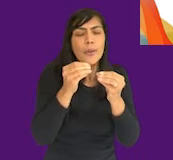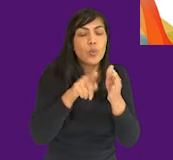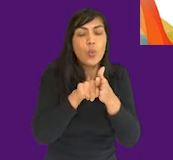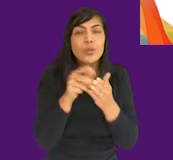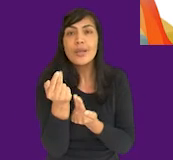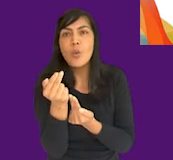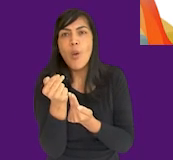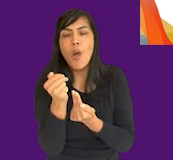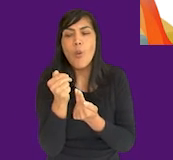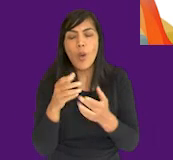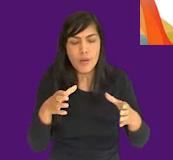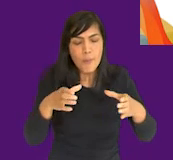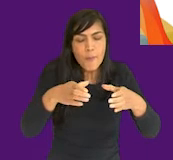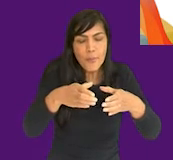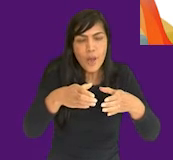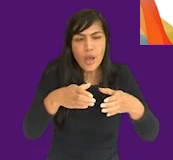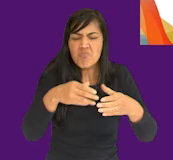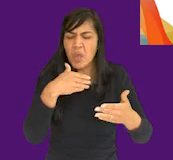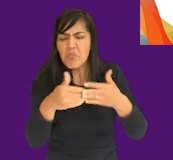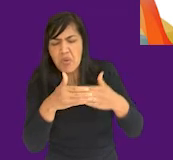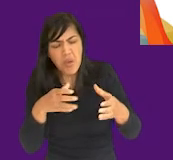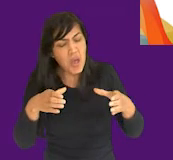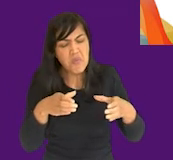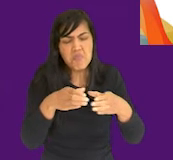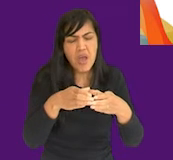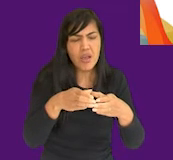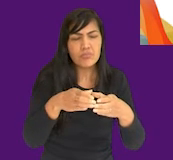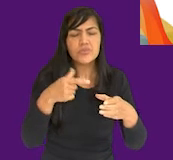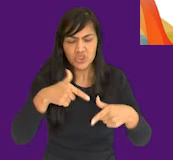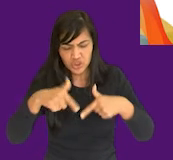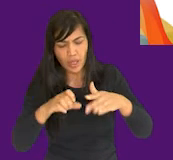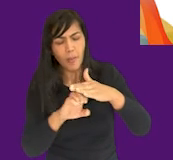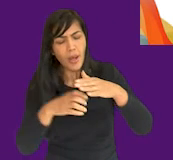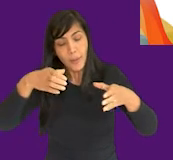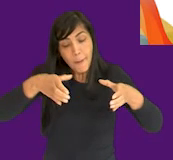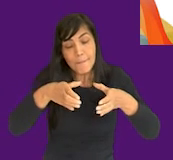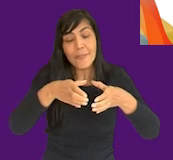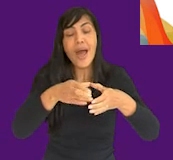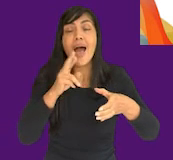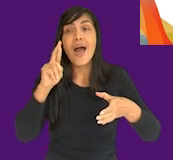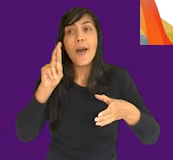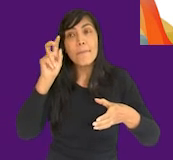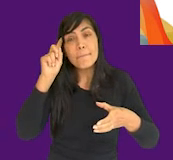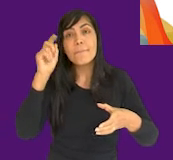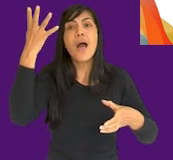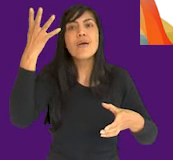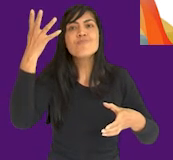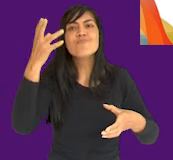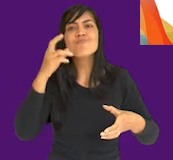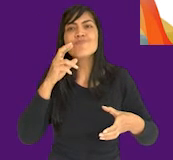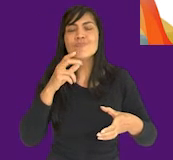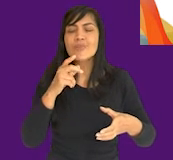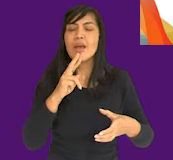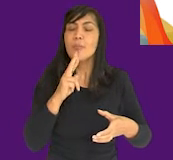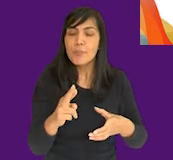pergunta é independente do setor que você trabalha independente da empresa a gente trabalha junto com essas equipes para resolver esse problema